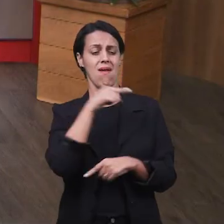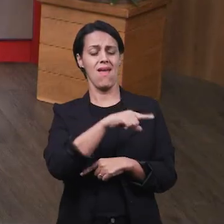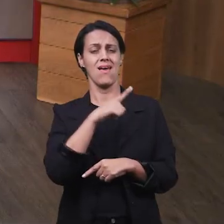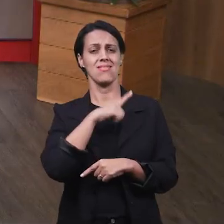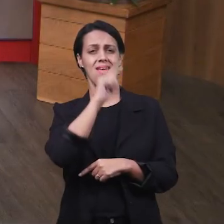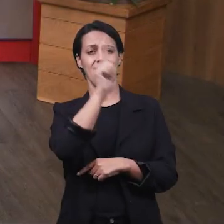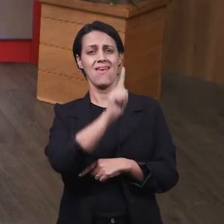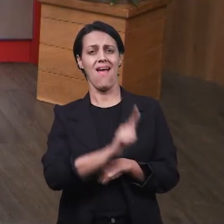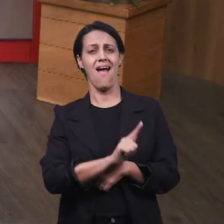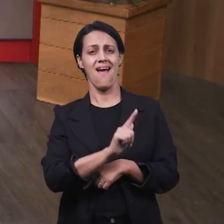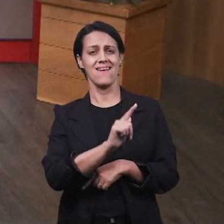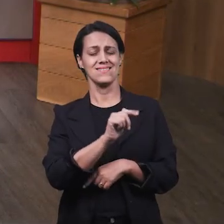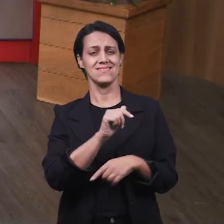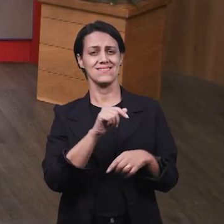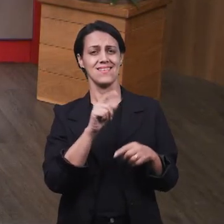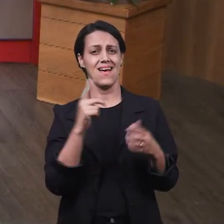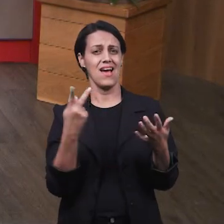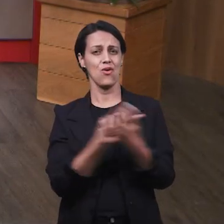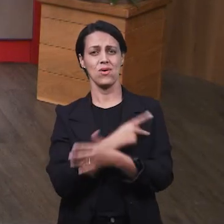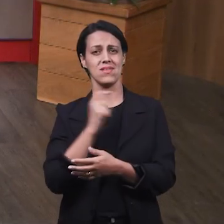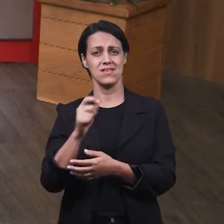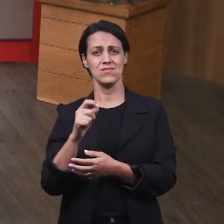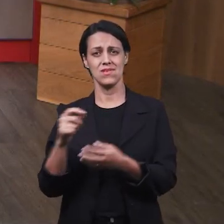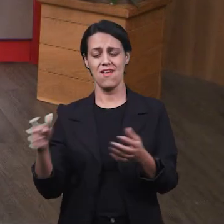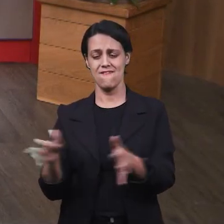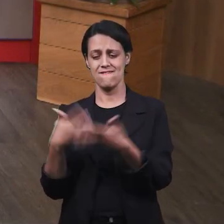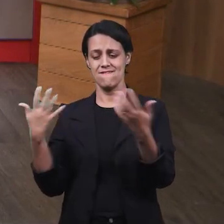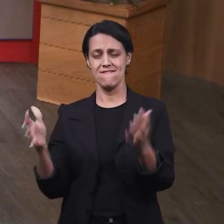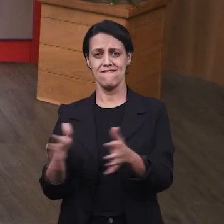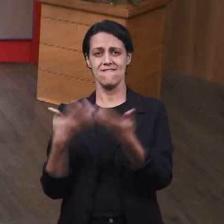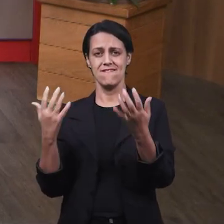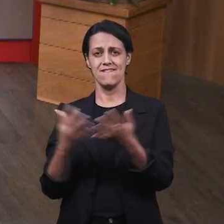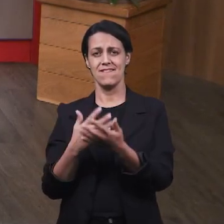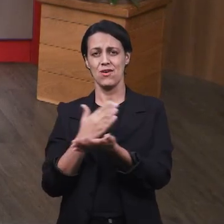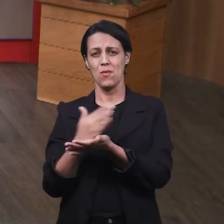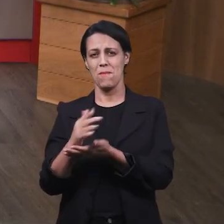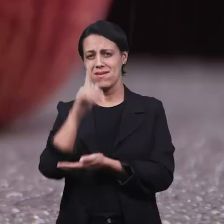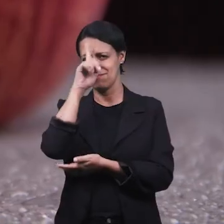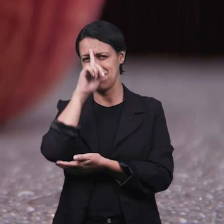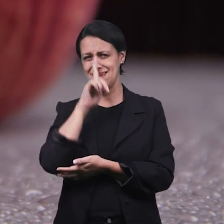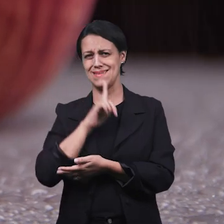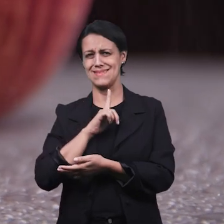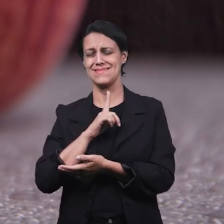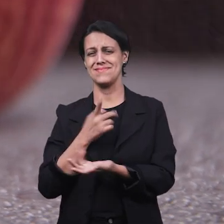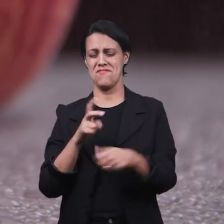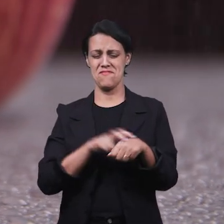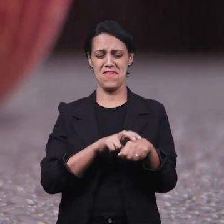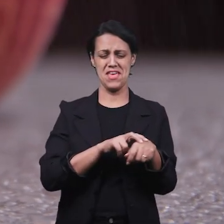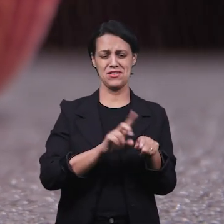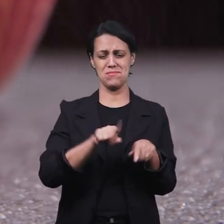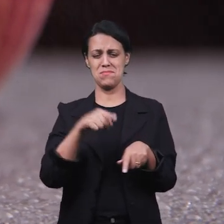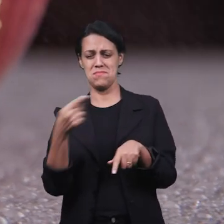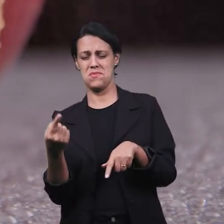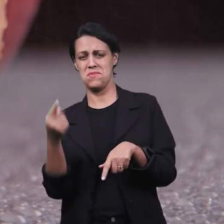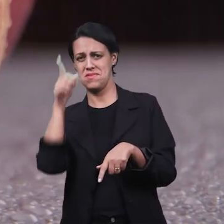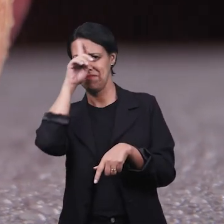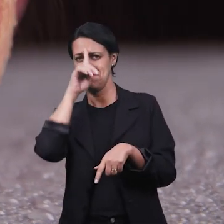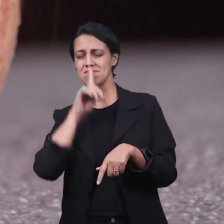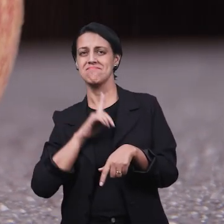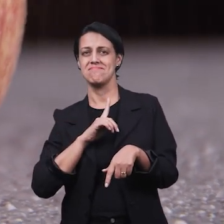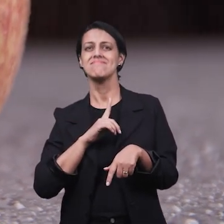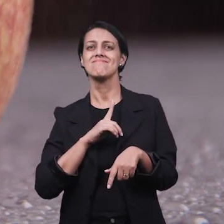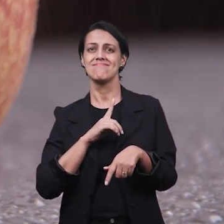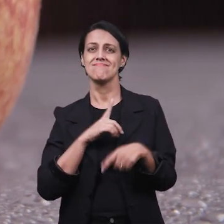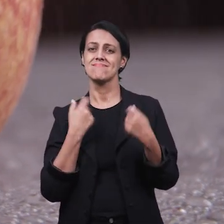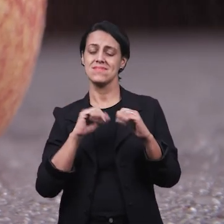etileno, o que promove o amarelamento das folhas verdes. Por isso, mantenha distante uma das outras ou